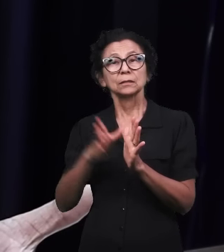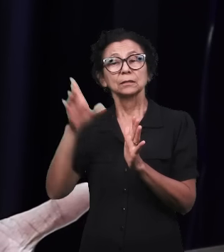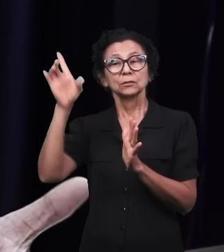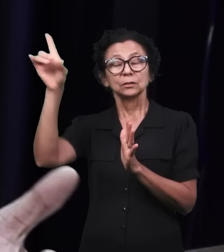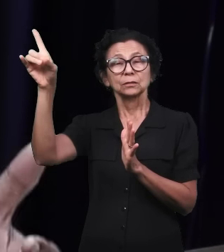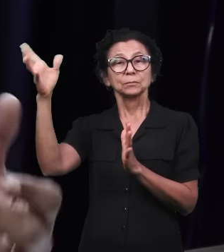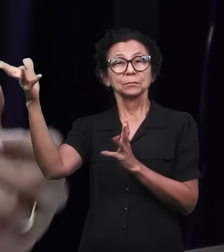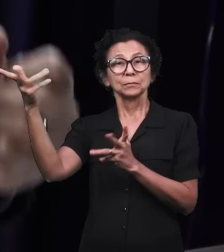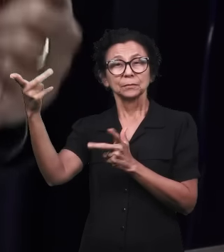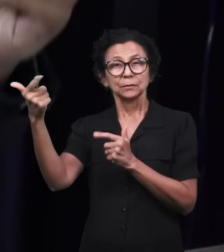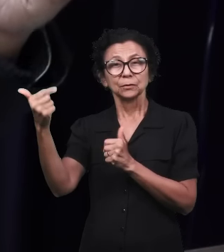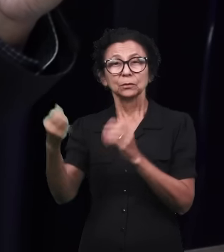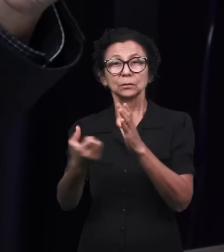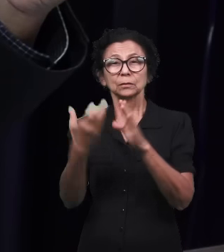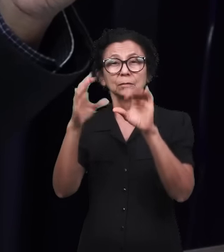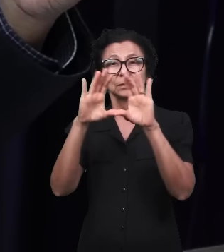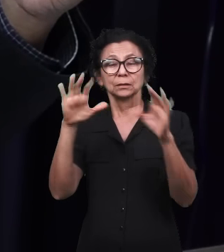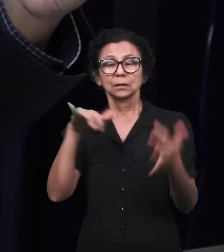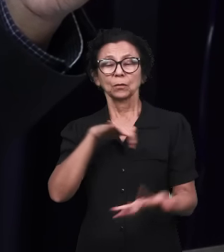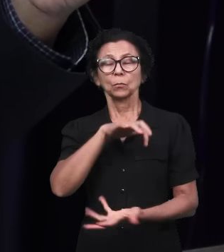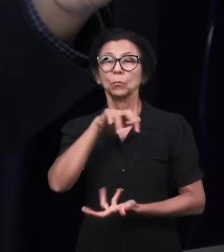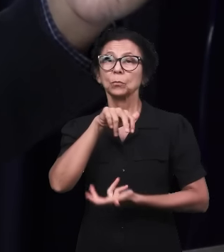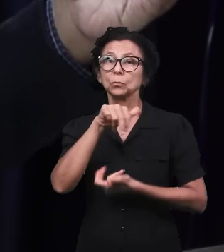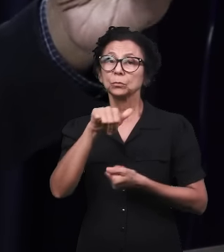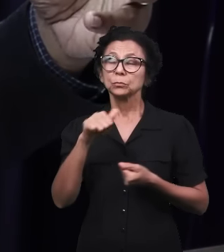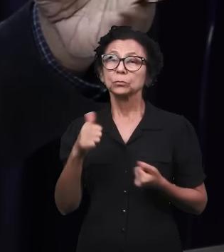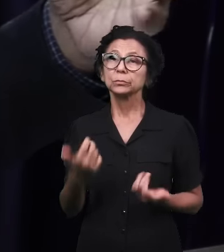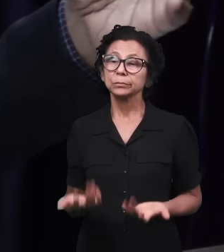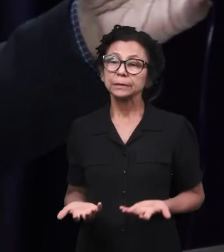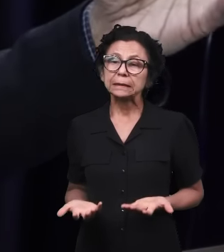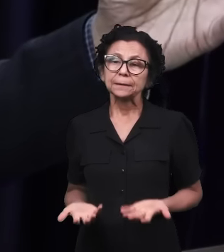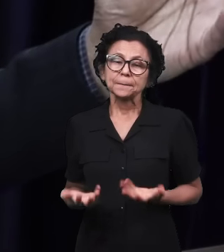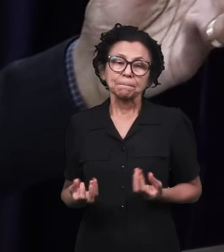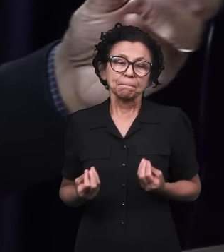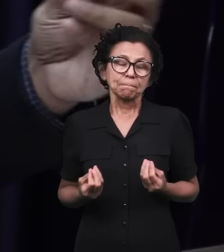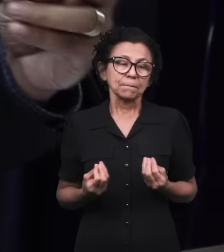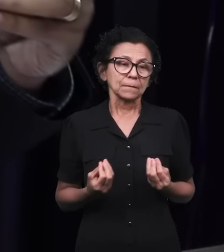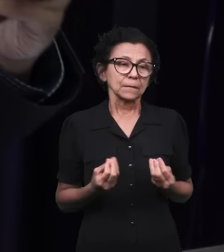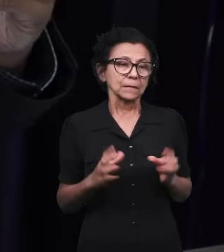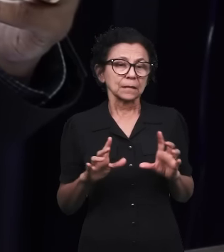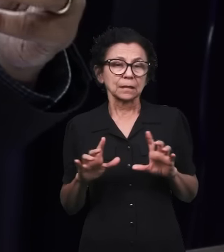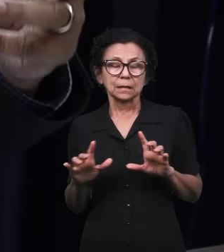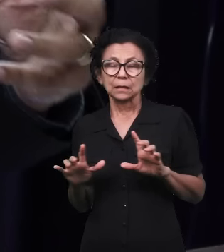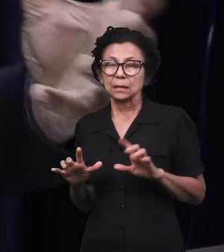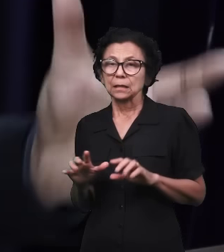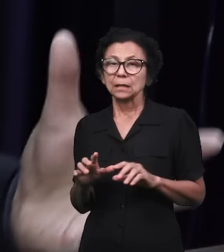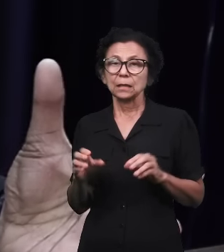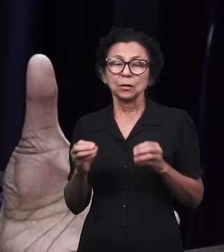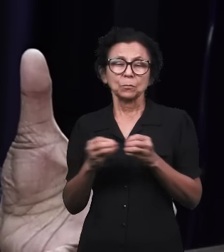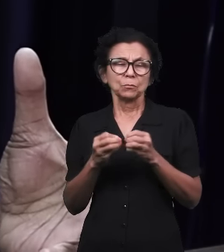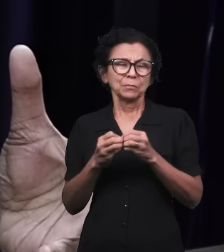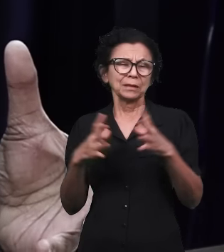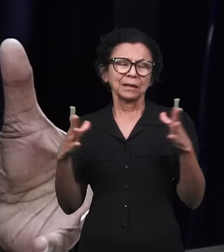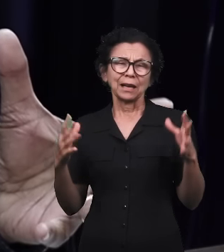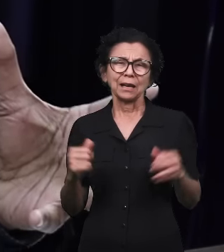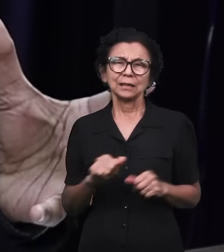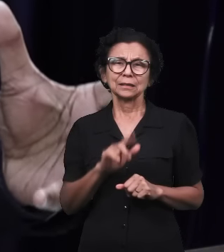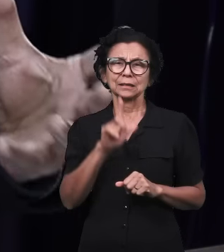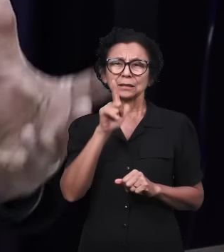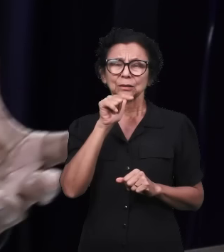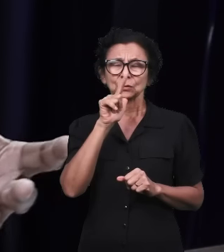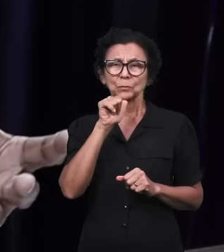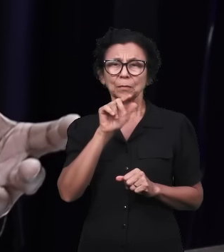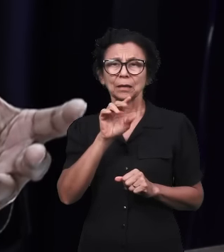os céus e a terra, que operou, abriu o mar vermelho, que tem todo o poder nas suas mãos,